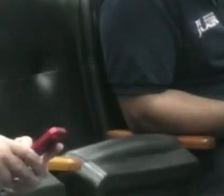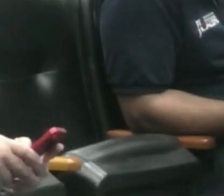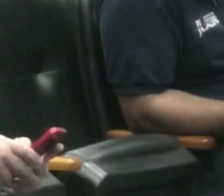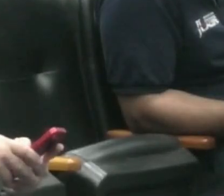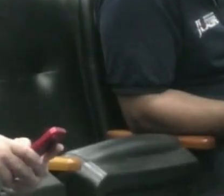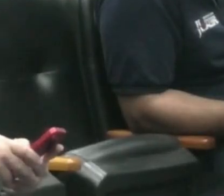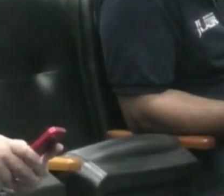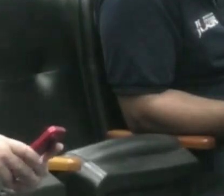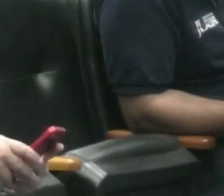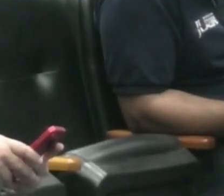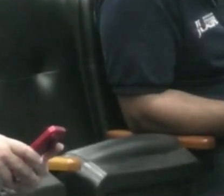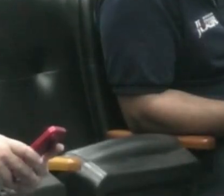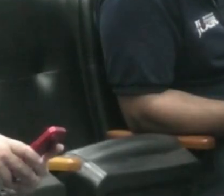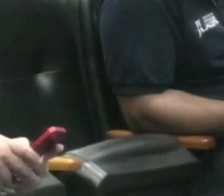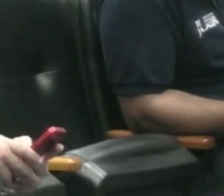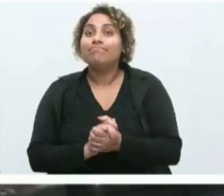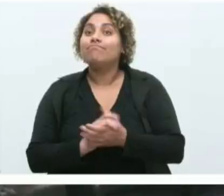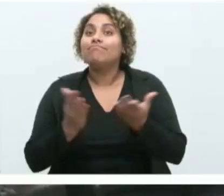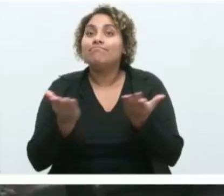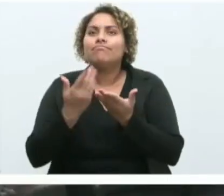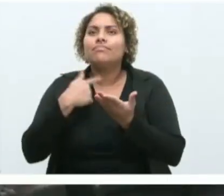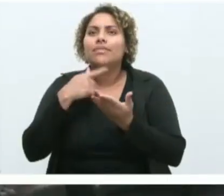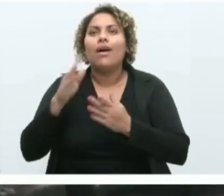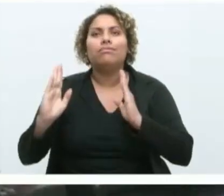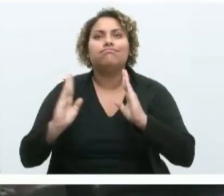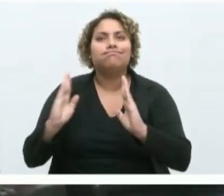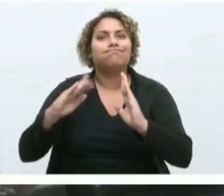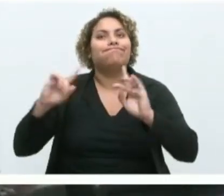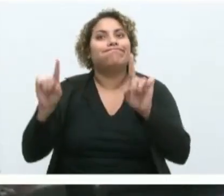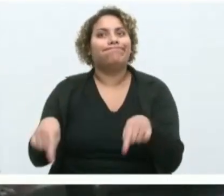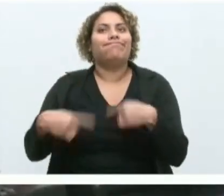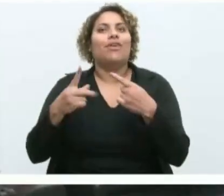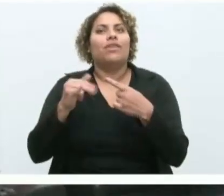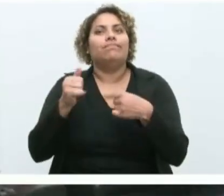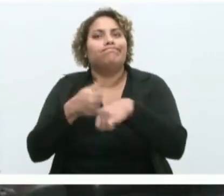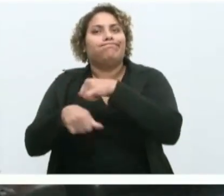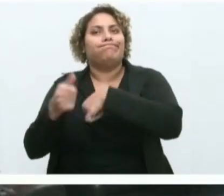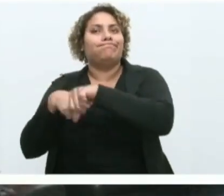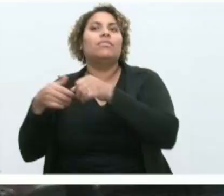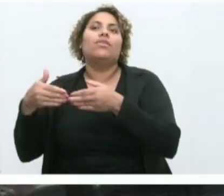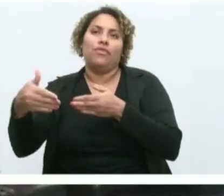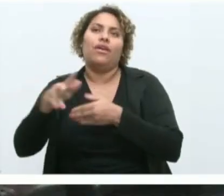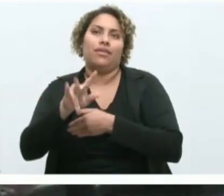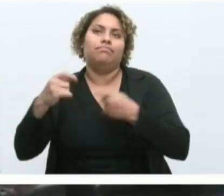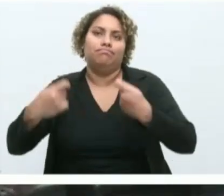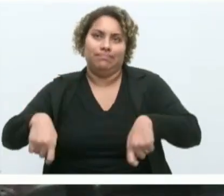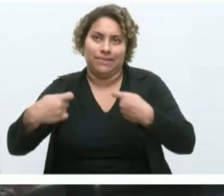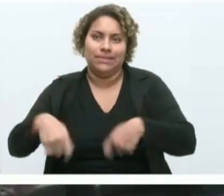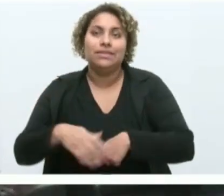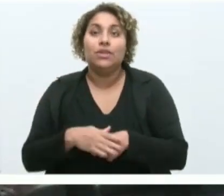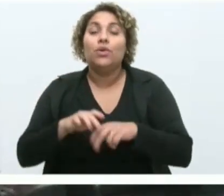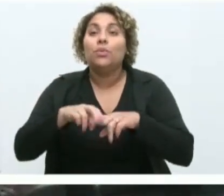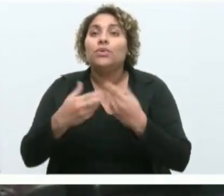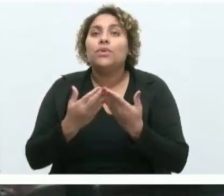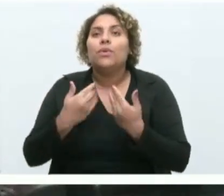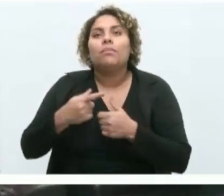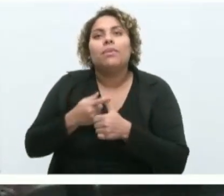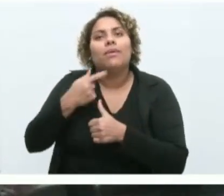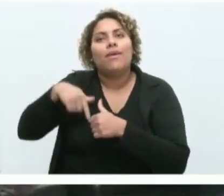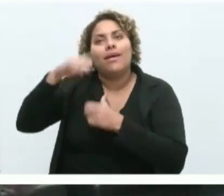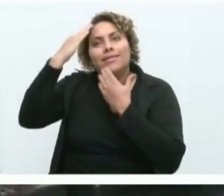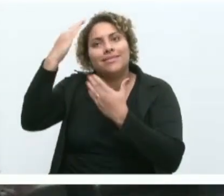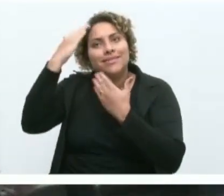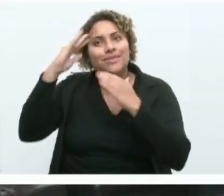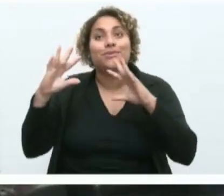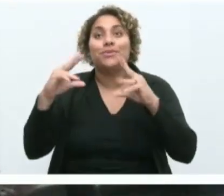cidade a passar por esse desafio dessa readequação que vai precisar fazer. Então, eu quero agradecer a todos